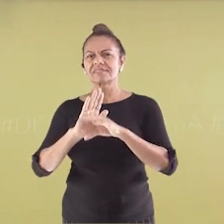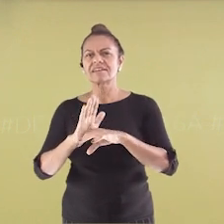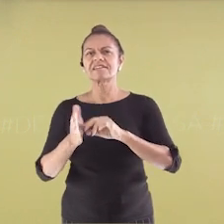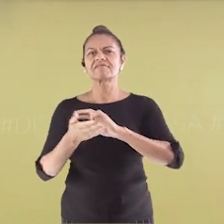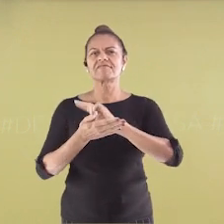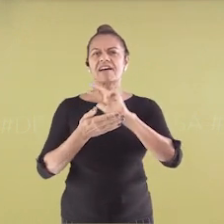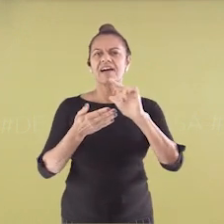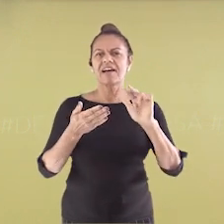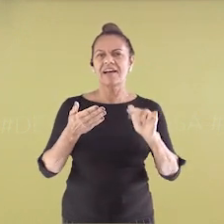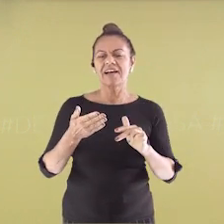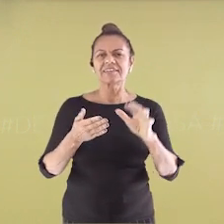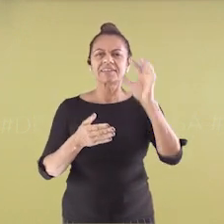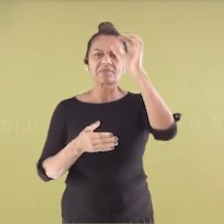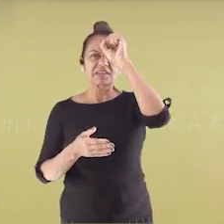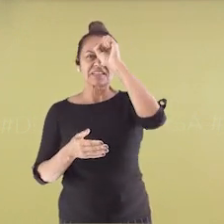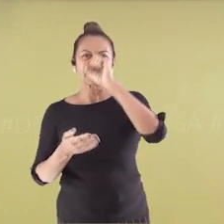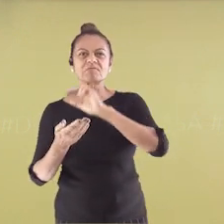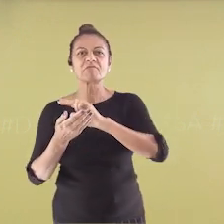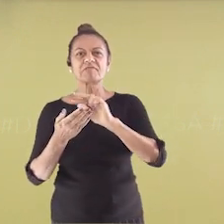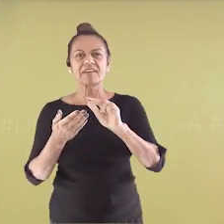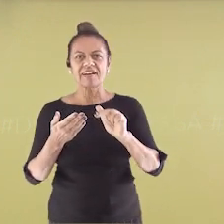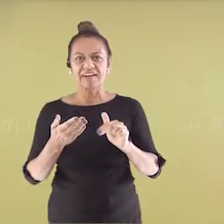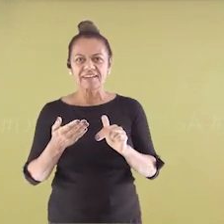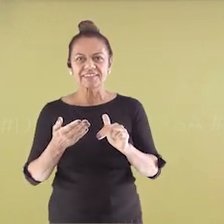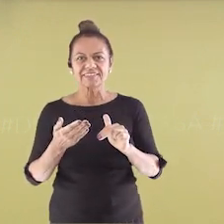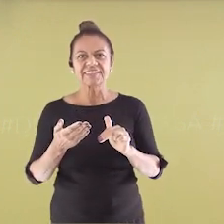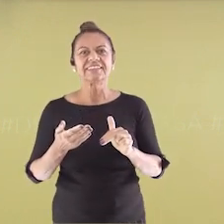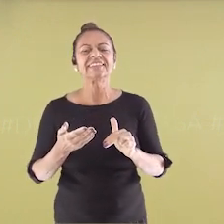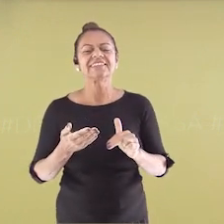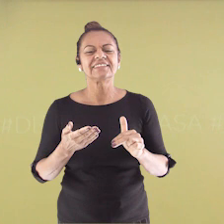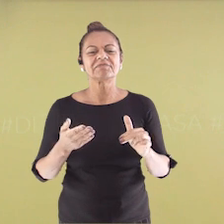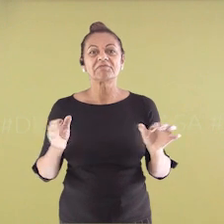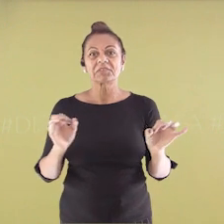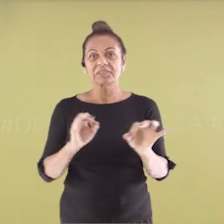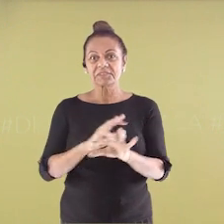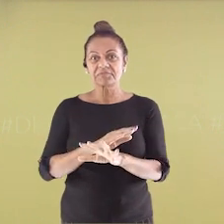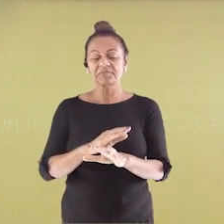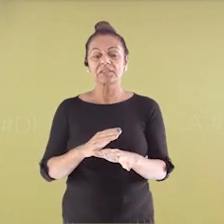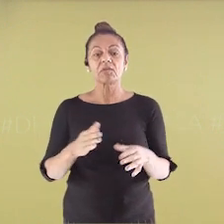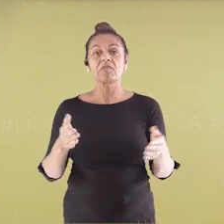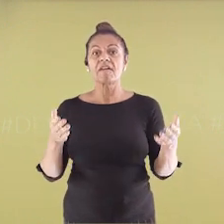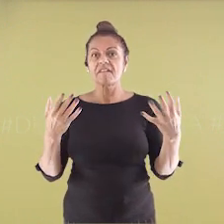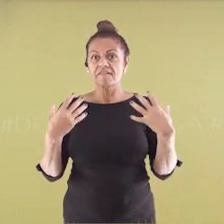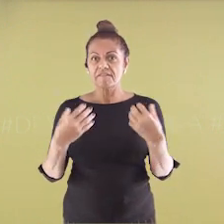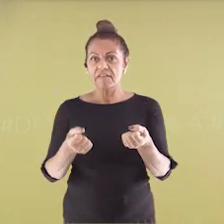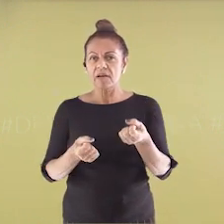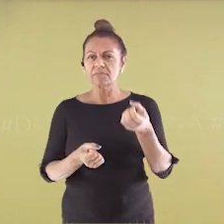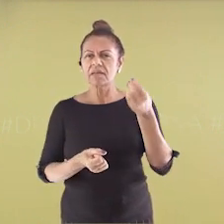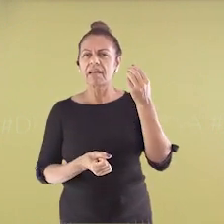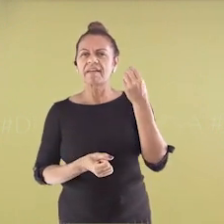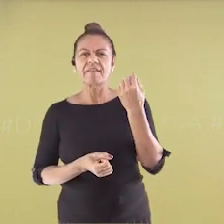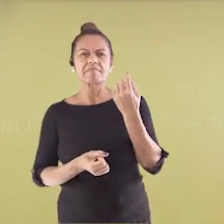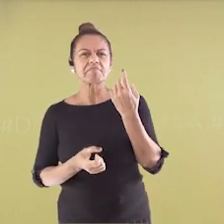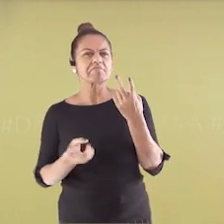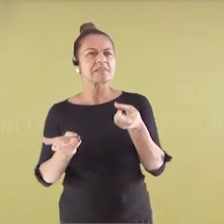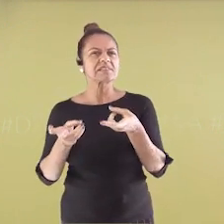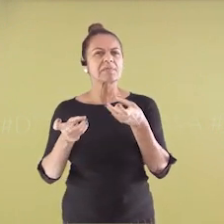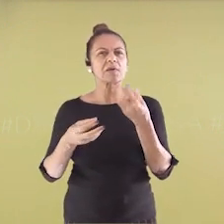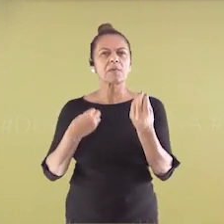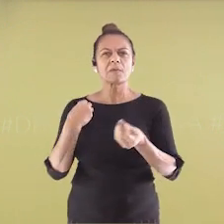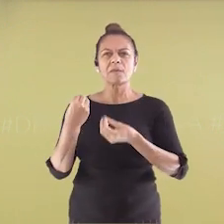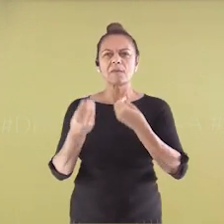entendemos mais sobre manchetes, relembramos os conceitos de oração e frase e aprendemos sobre as vozes verbais, vamos praticar